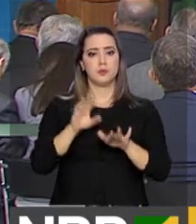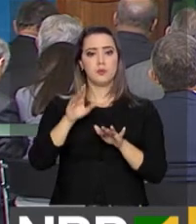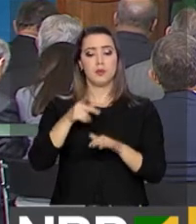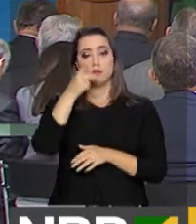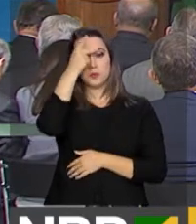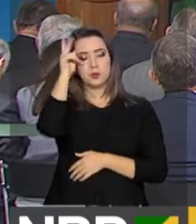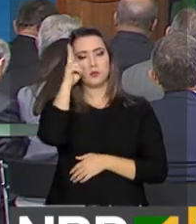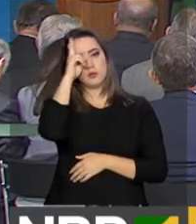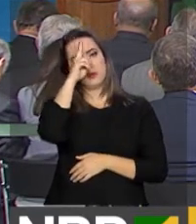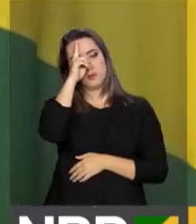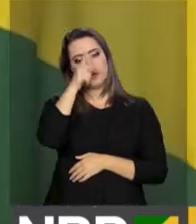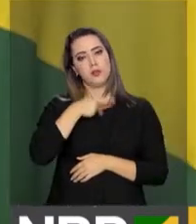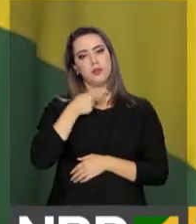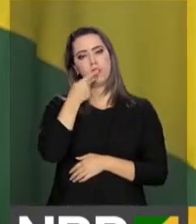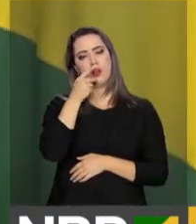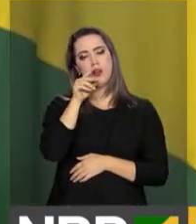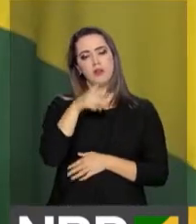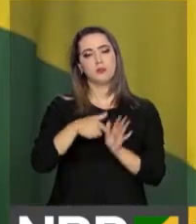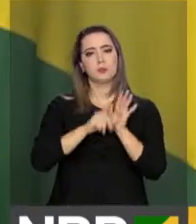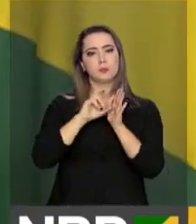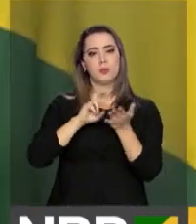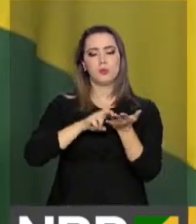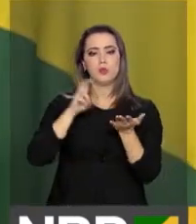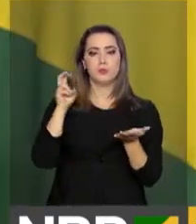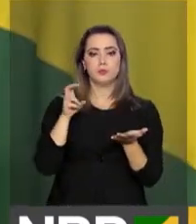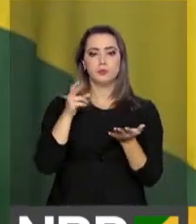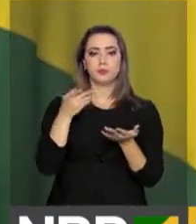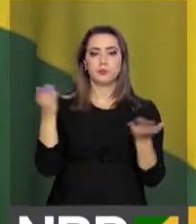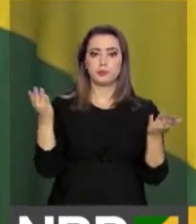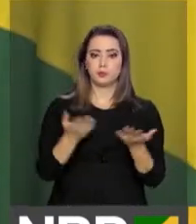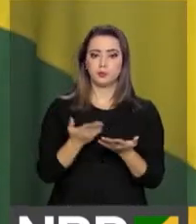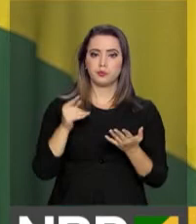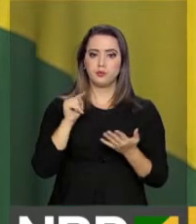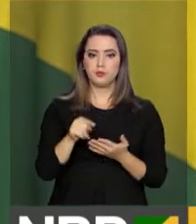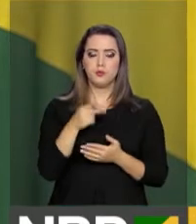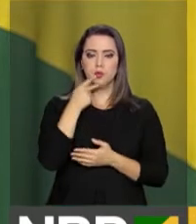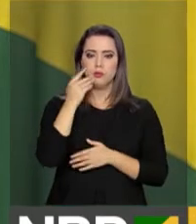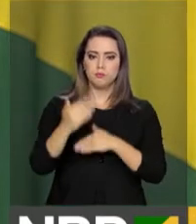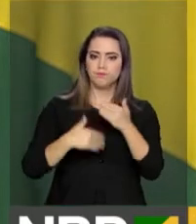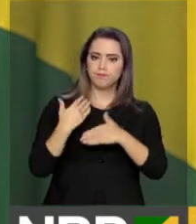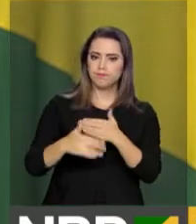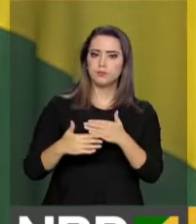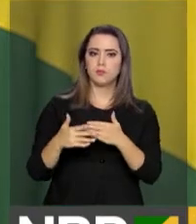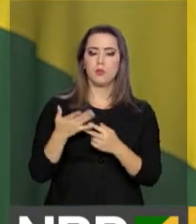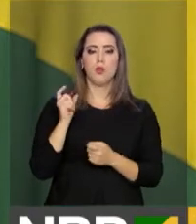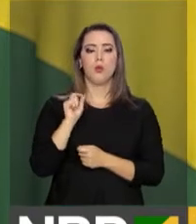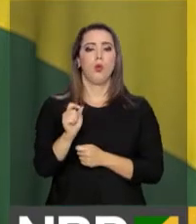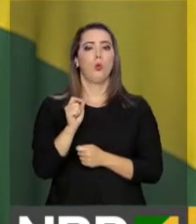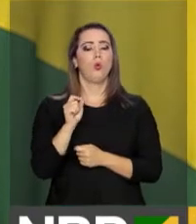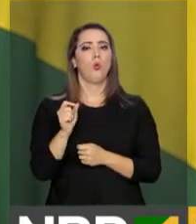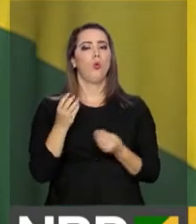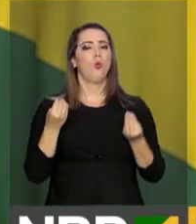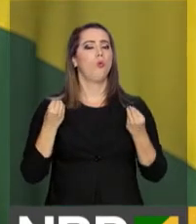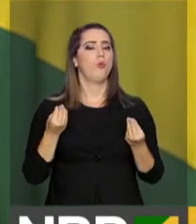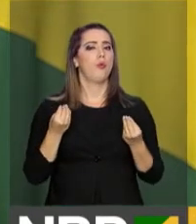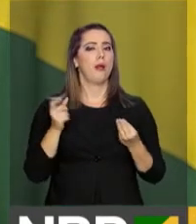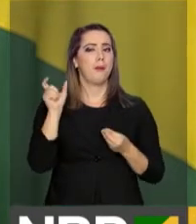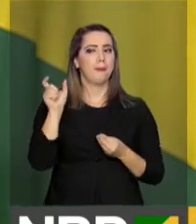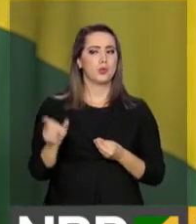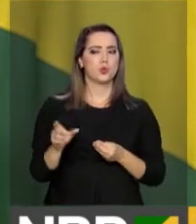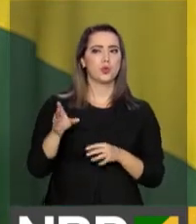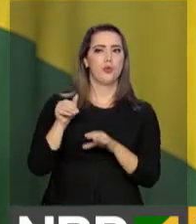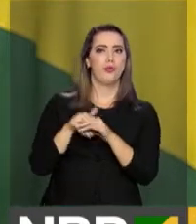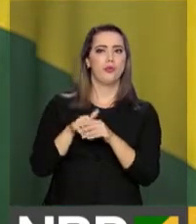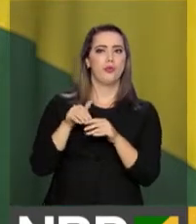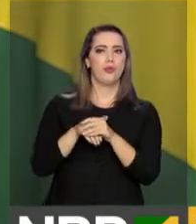se recorda do que eu disse no período da manhã e eu tenho dito ao longo do tempo para que o parlamentar vote é